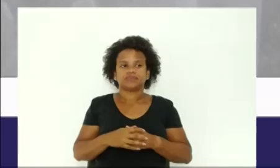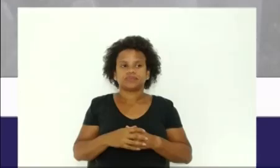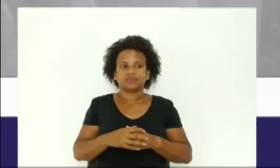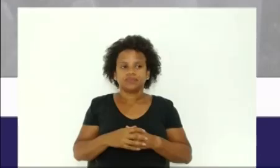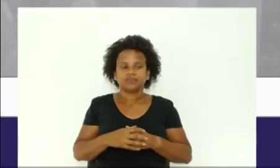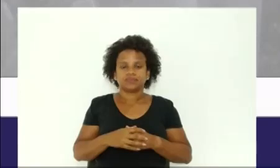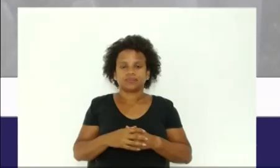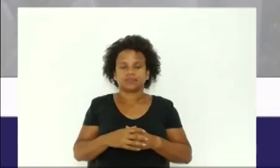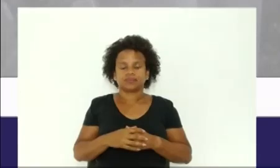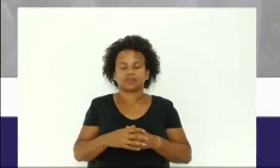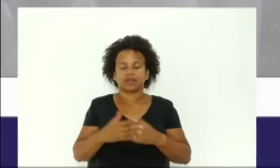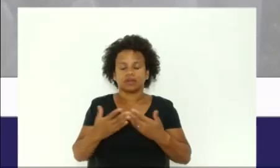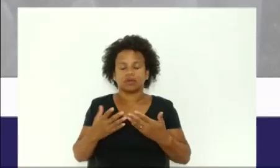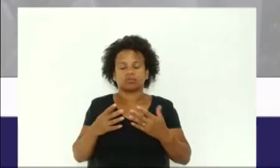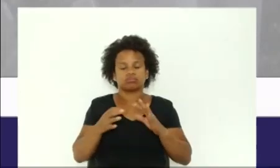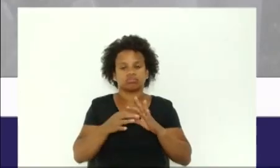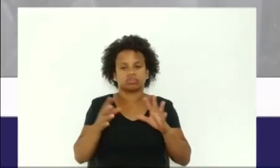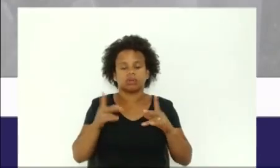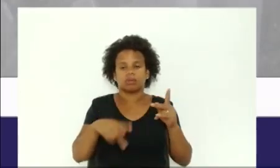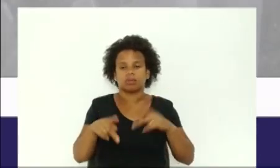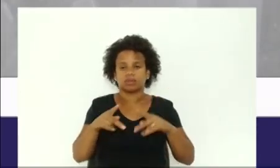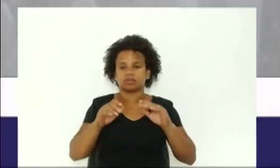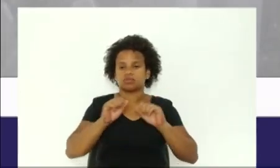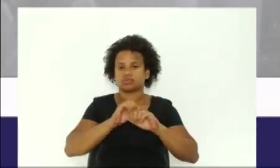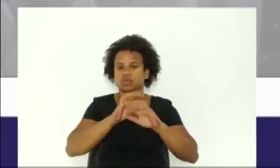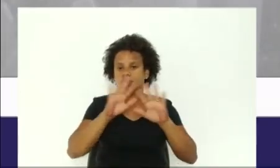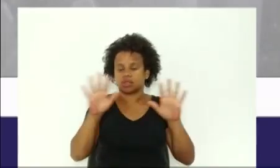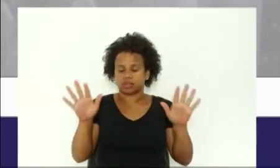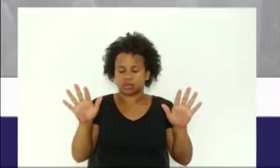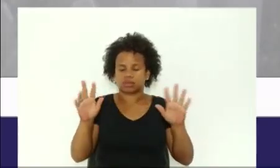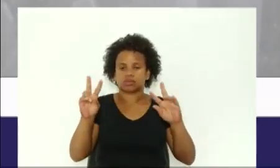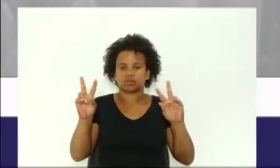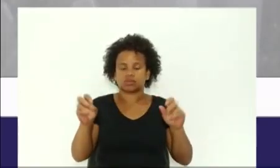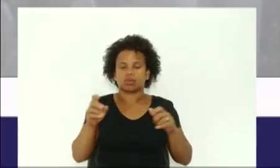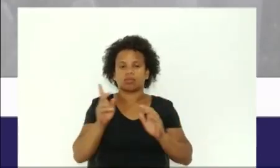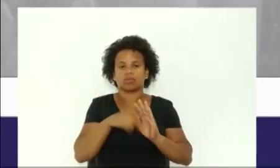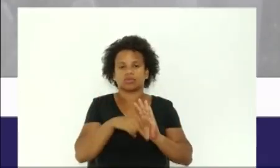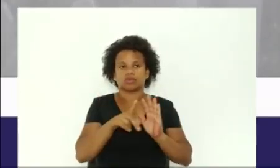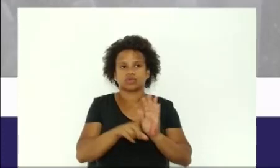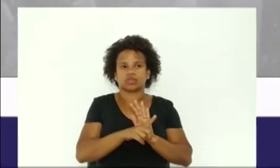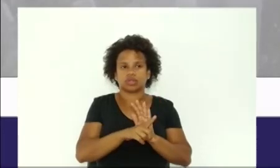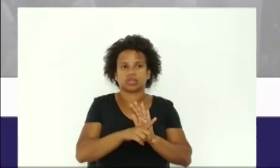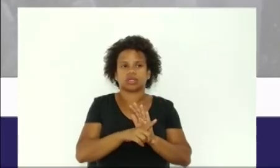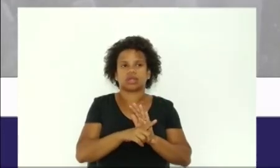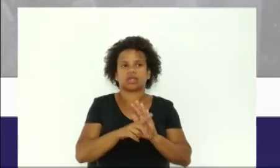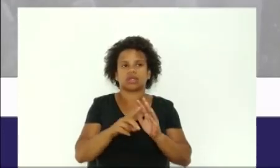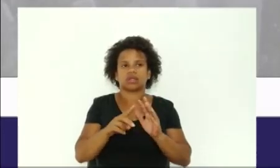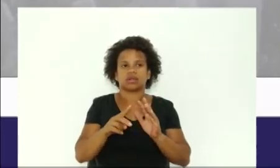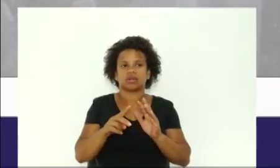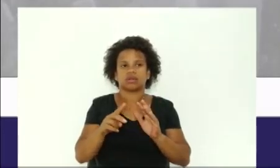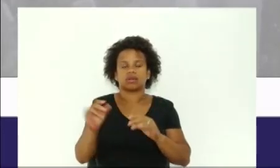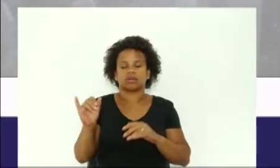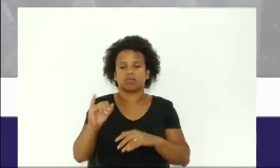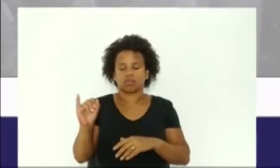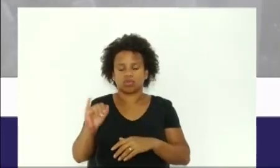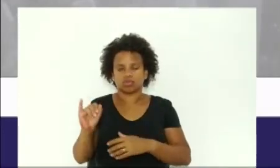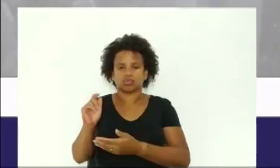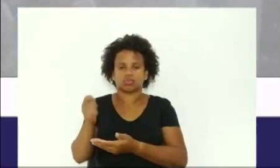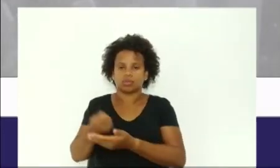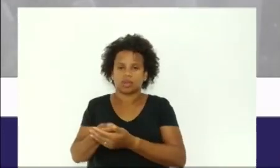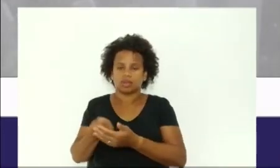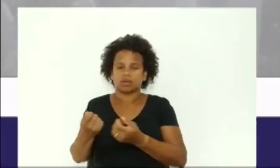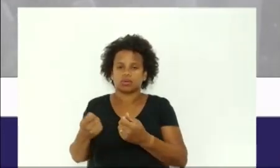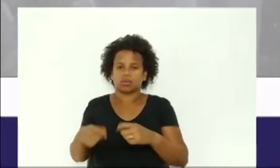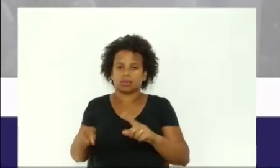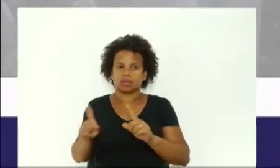a população, esse esclarecimento, então, que trata-se de um projeto de lei que está fazendo a isenção de impostos, que já foi dado